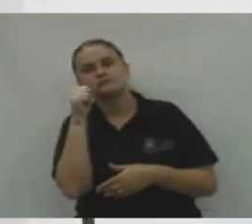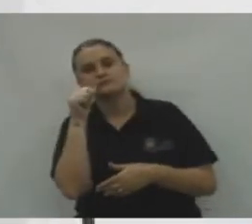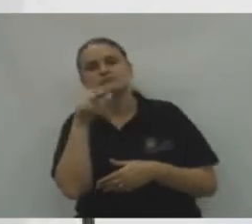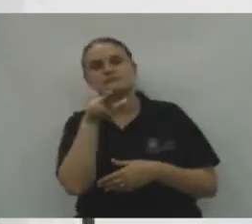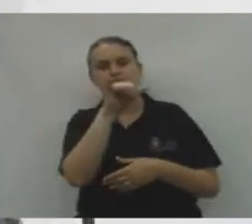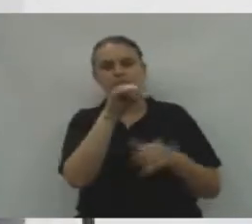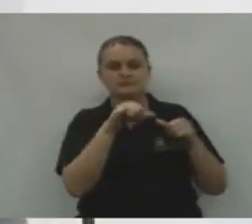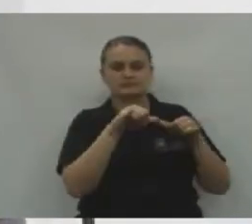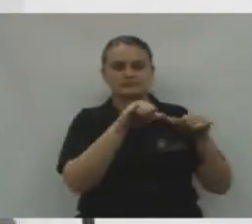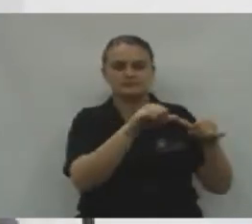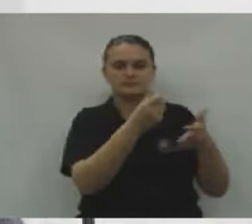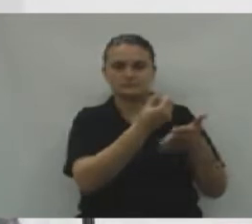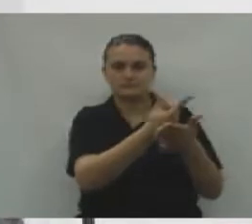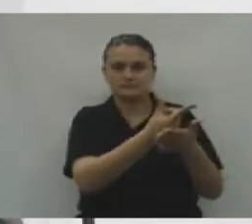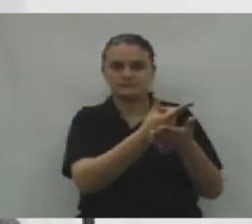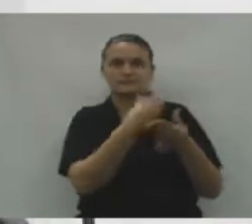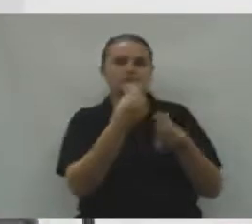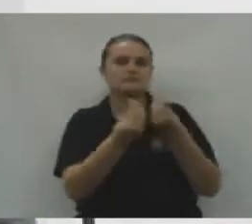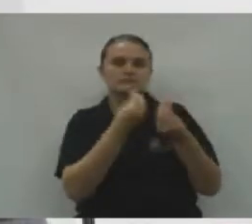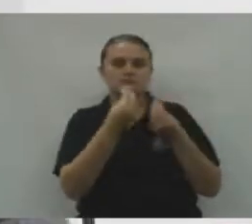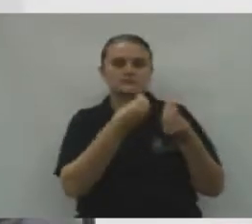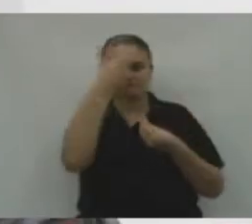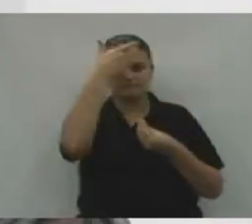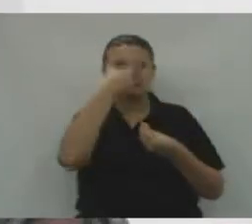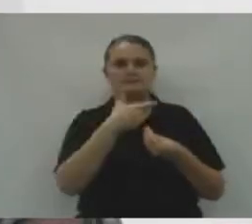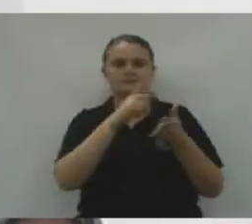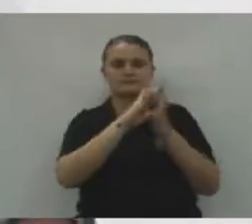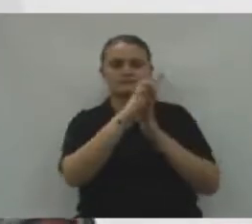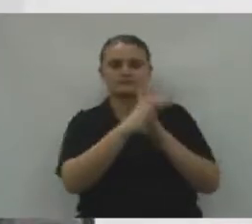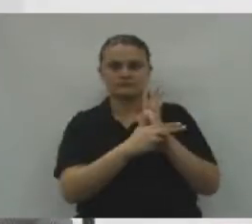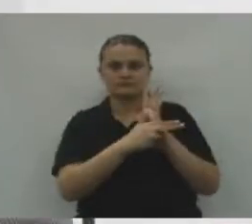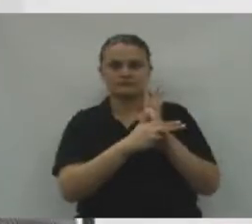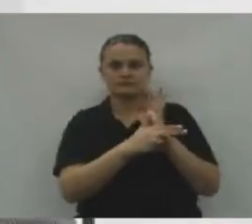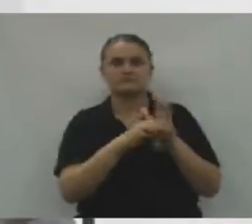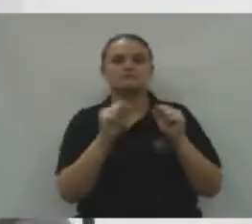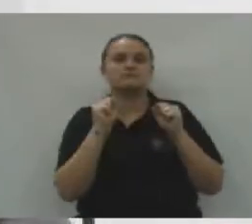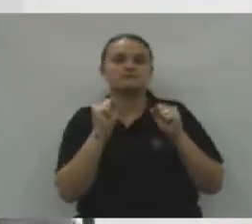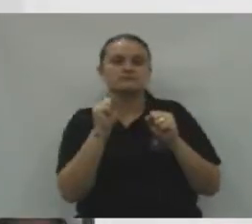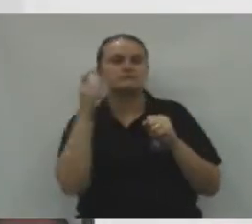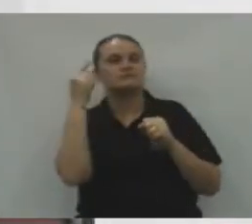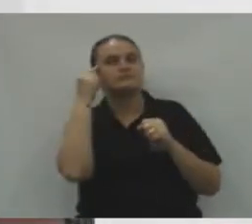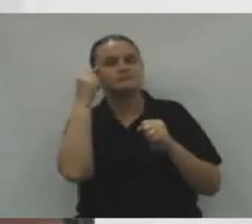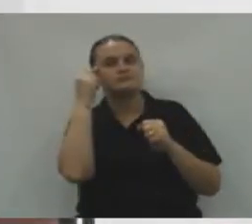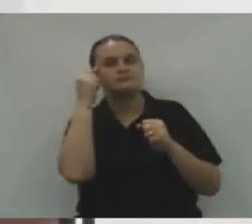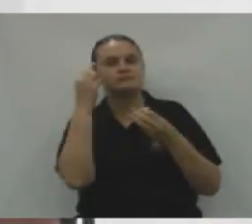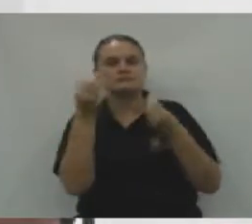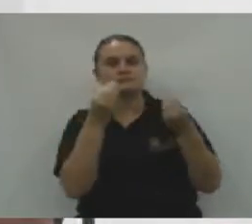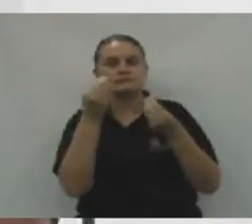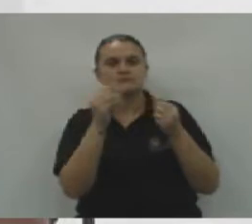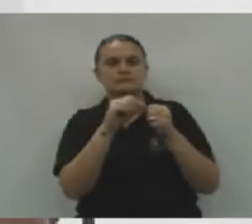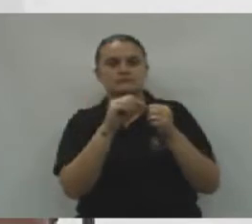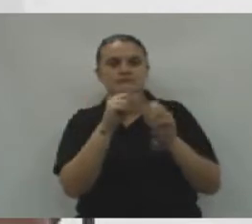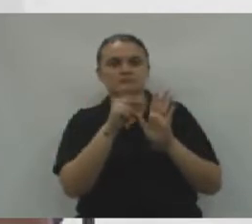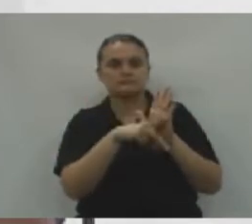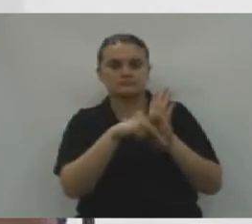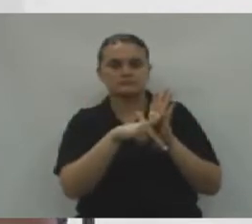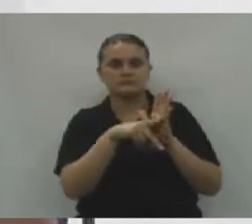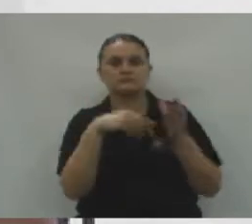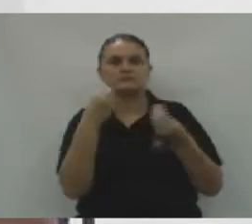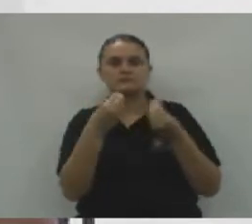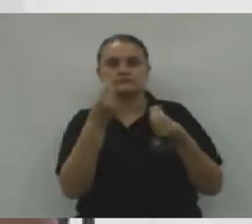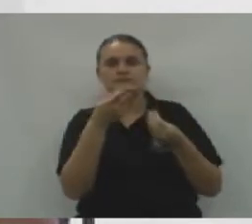às compras, enfim, o perfil do nosso consumidor, para a gente poder, né, tocar o projeto. Como eu falei